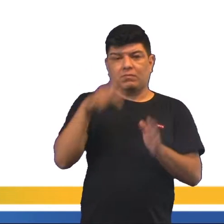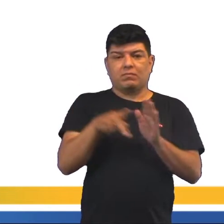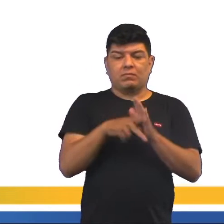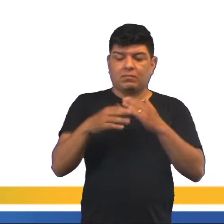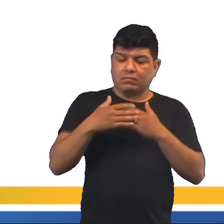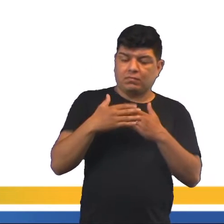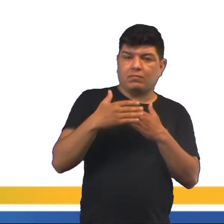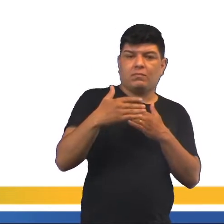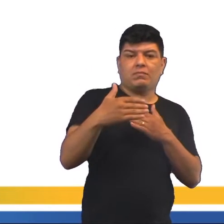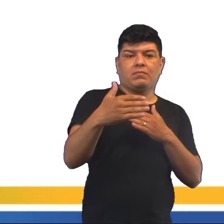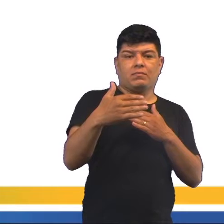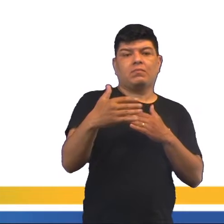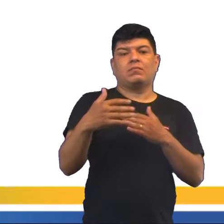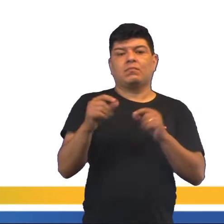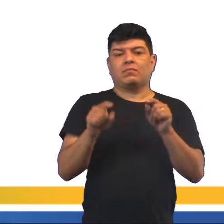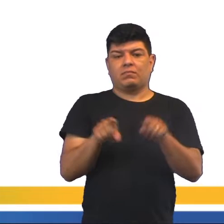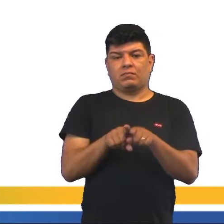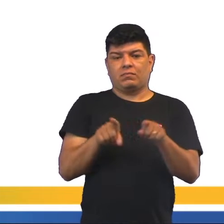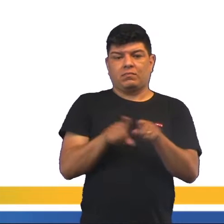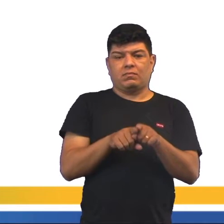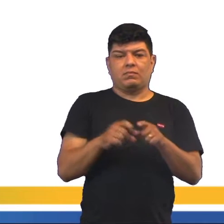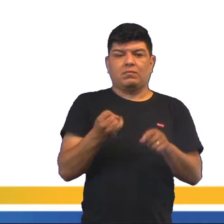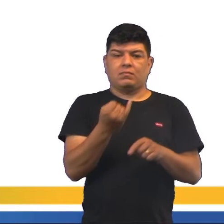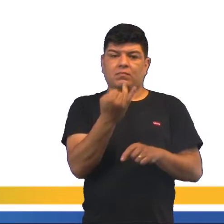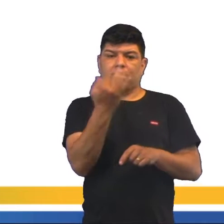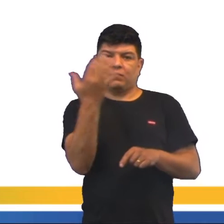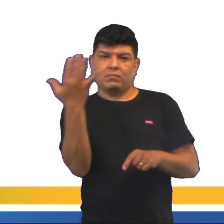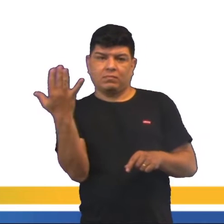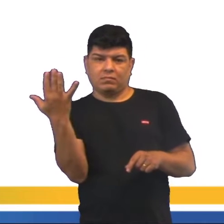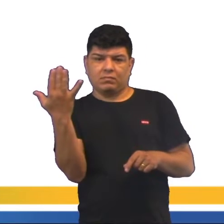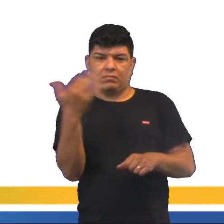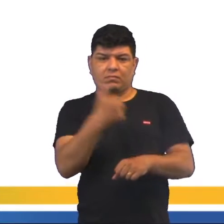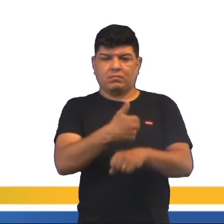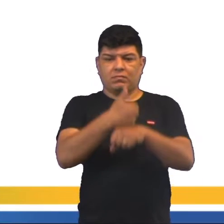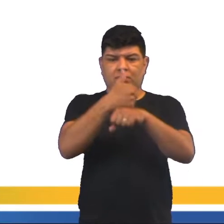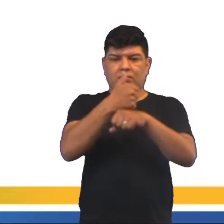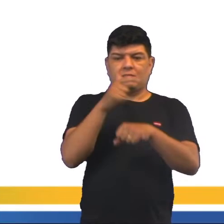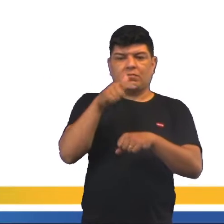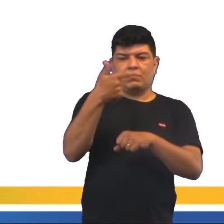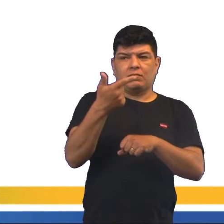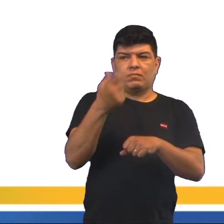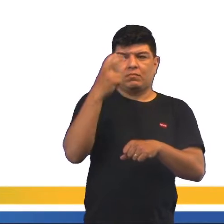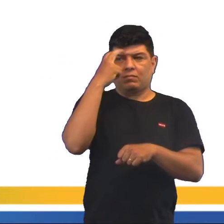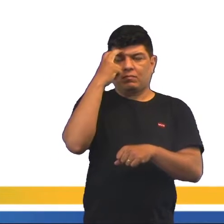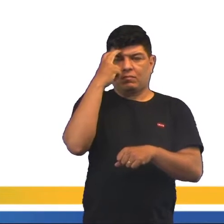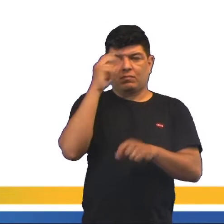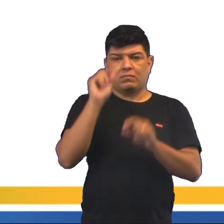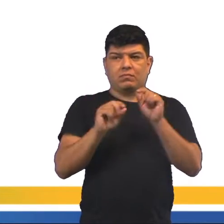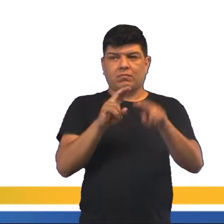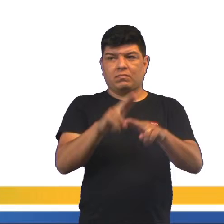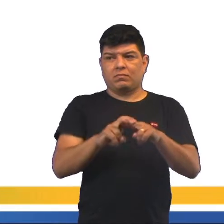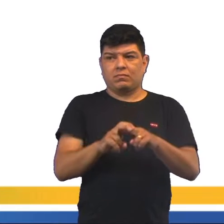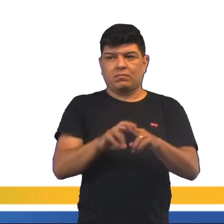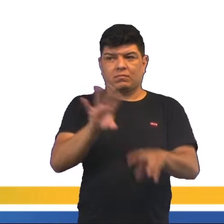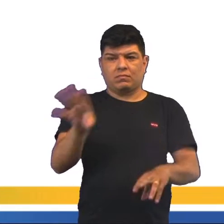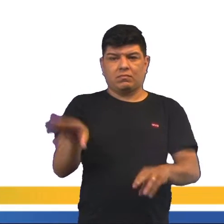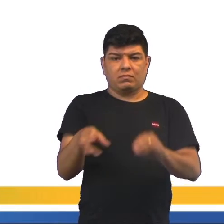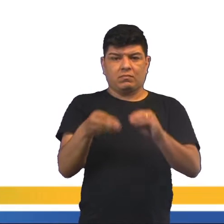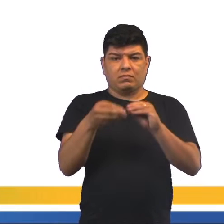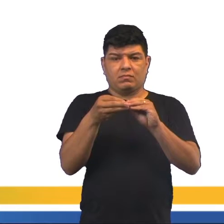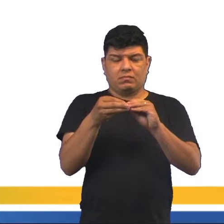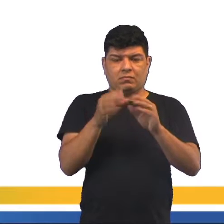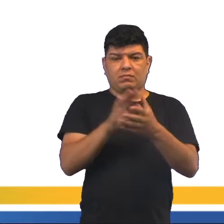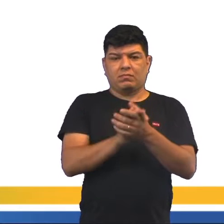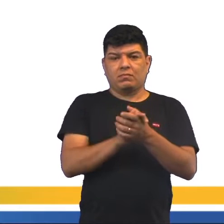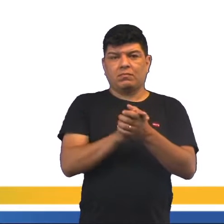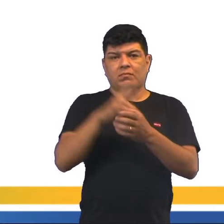de partida e referência para quantificar e qualificar as outras culturas. Disso se resulta, grosso